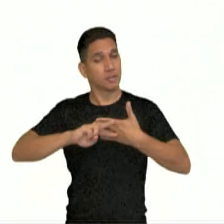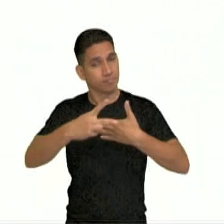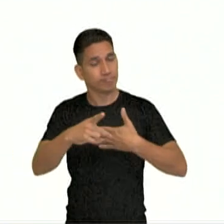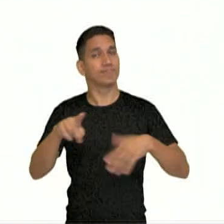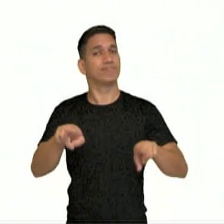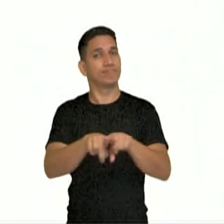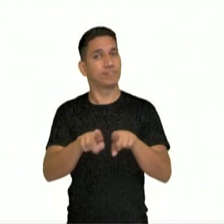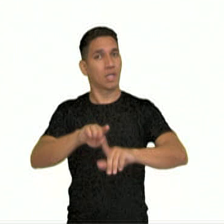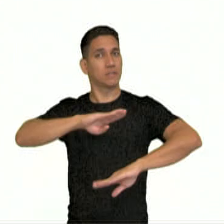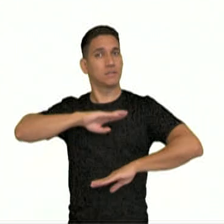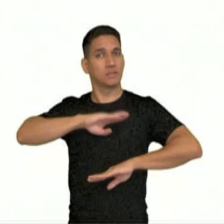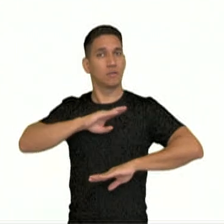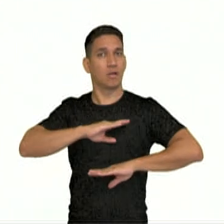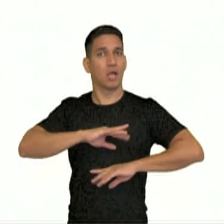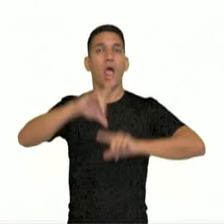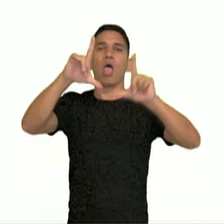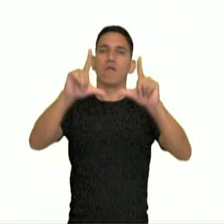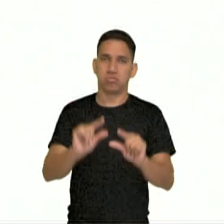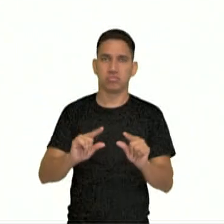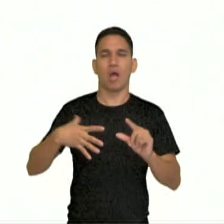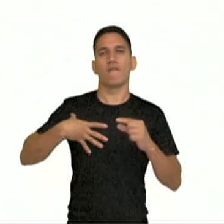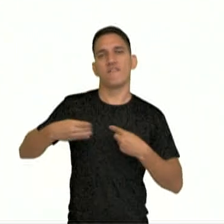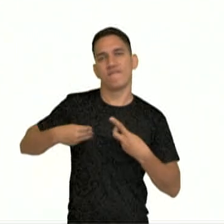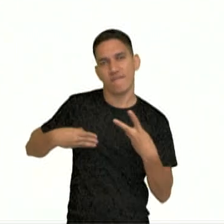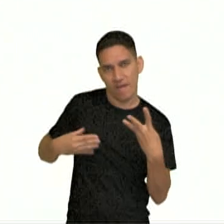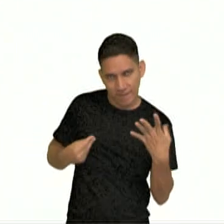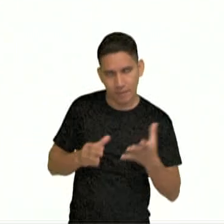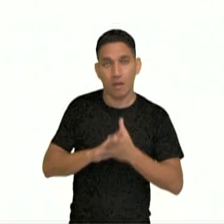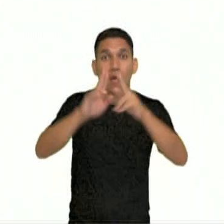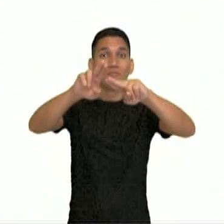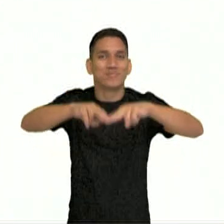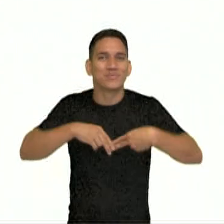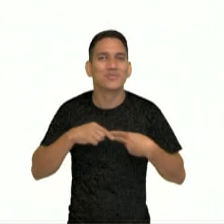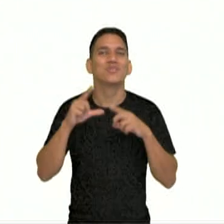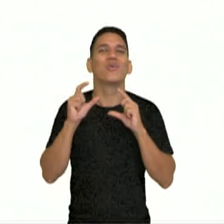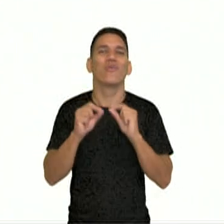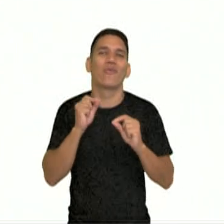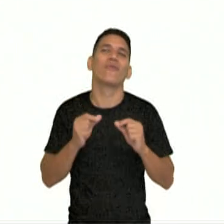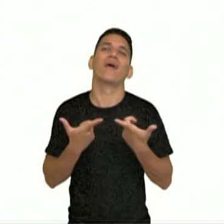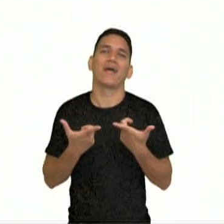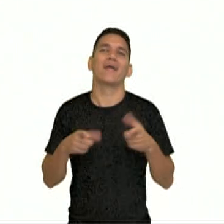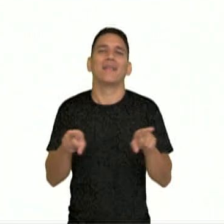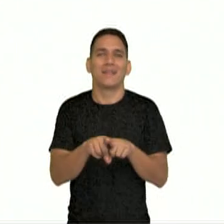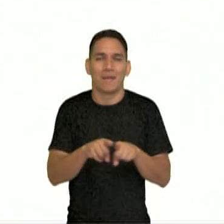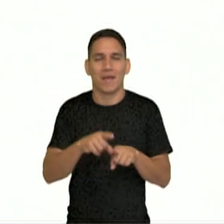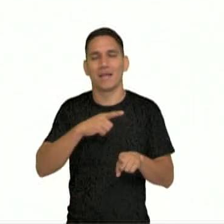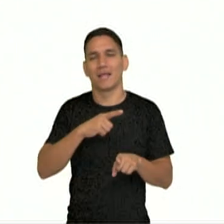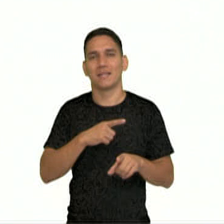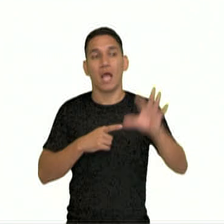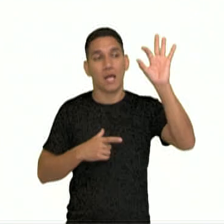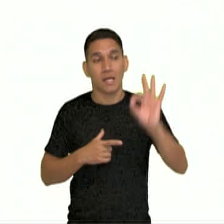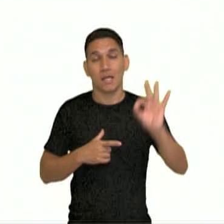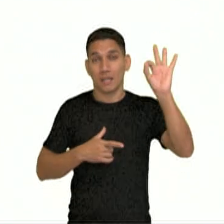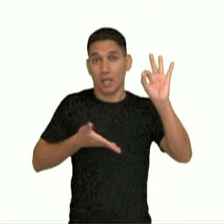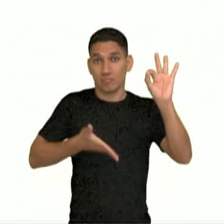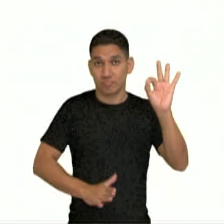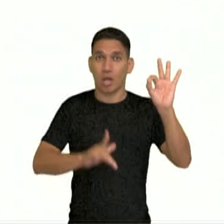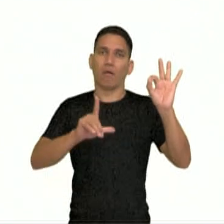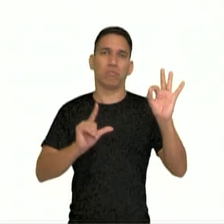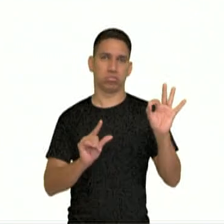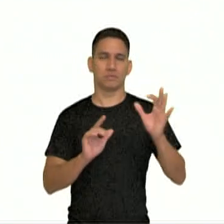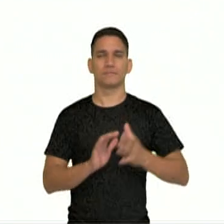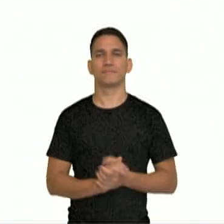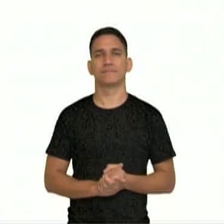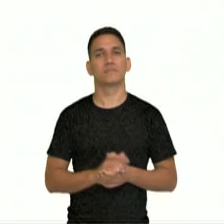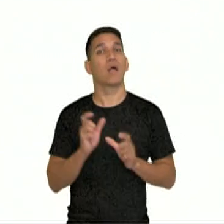para as quedas na taxa de fecundidade, portanto, como consequência, as quedas nas taxas de natalidade. Então, alguns